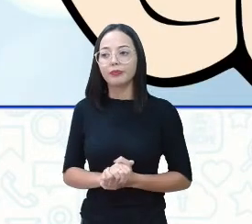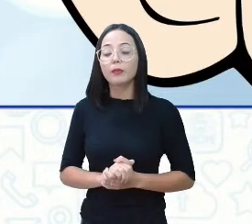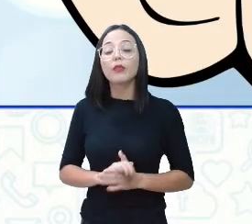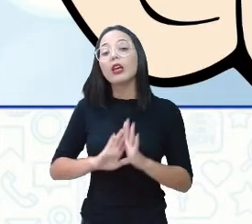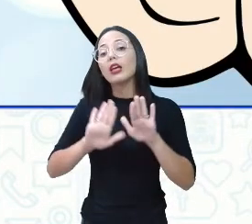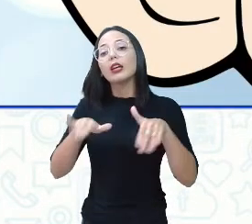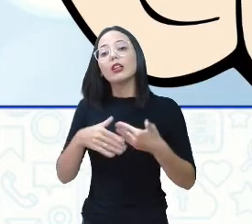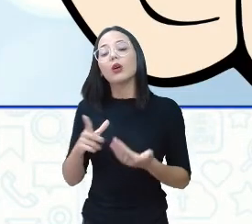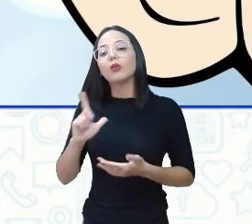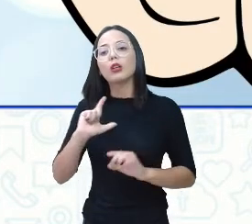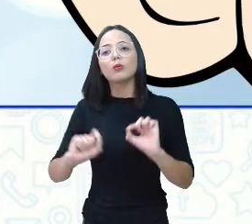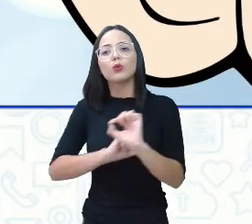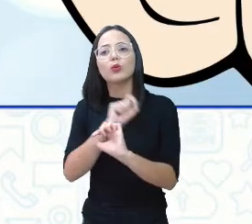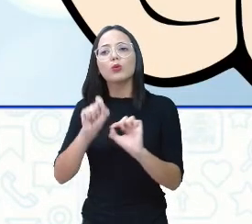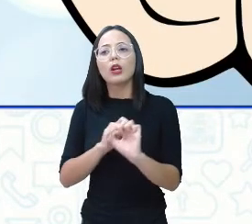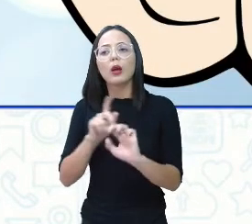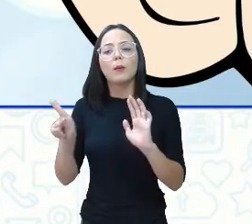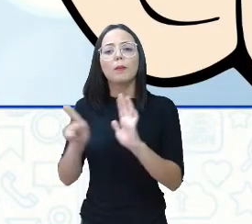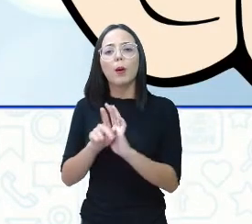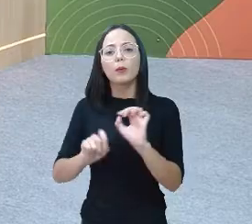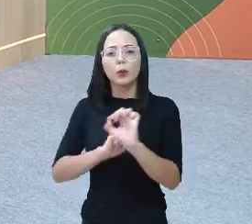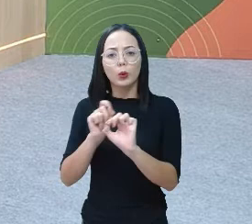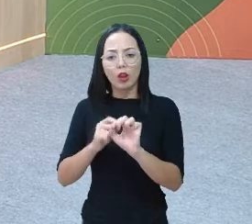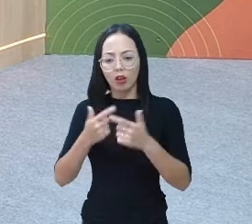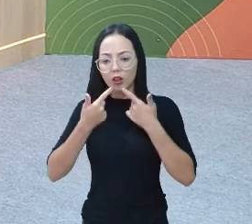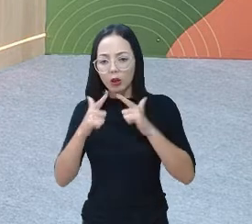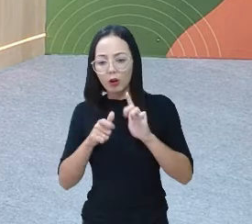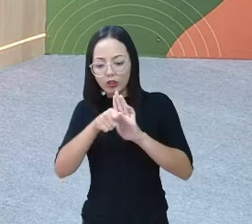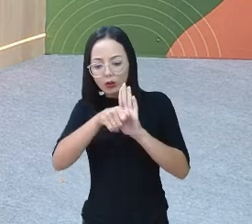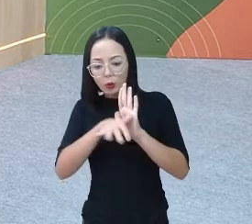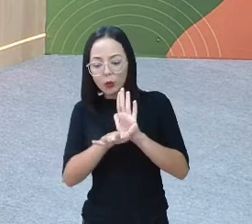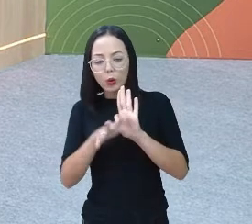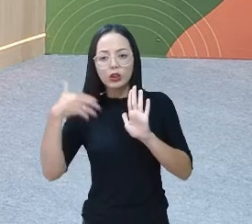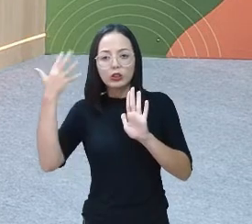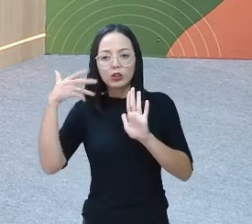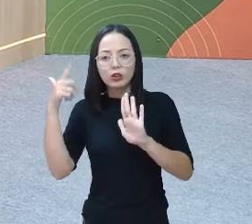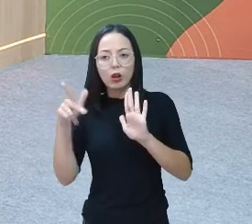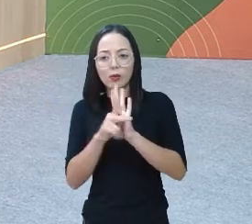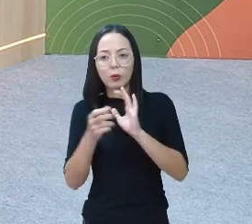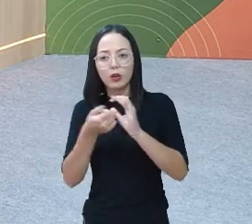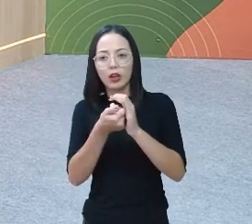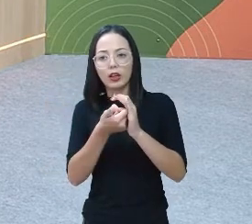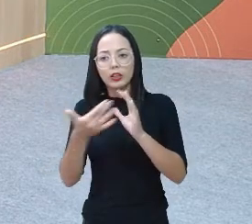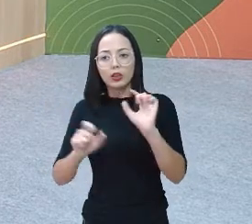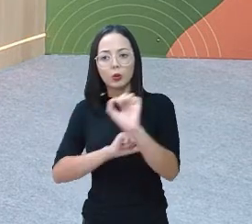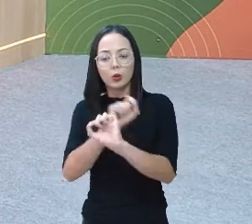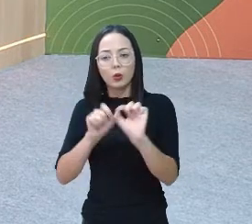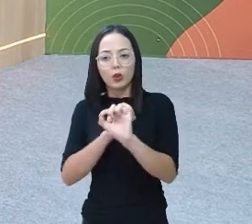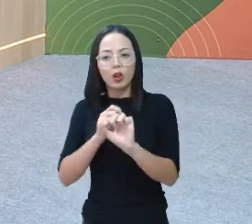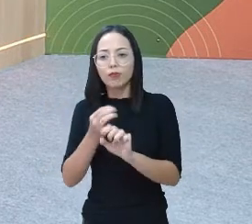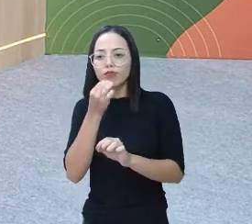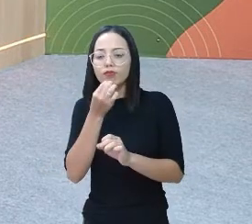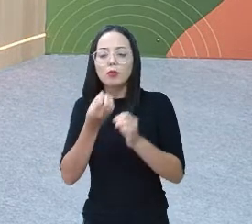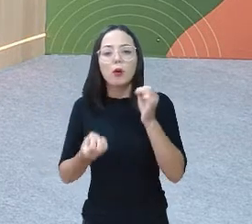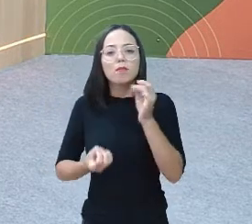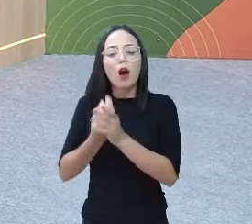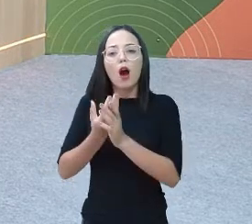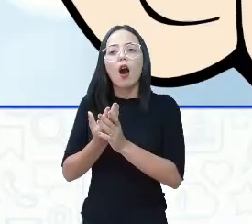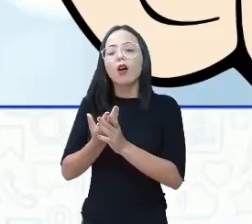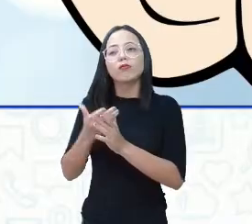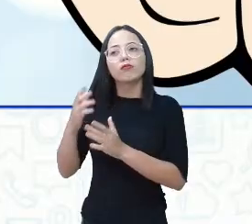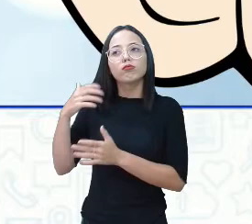Então, nós temos aí o que configuramos como figuras de som, que se caracterizam pela função de gerar